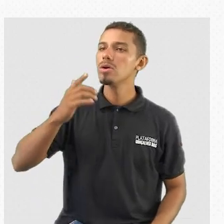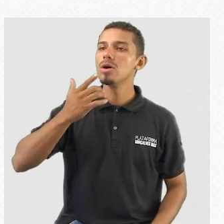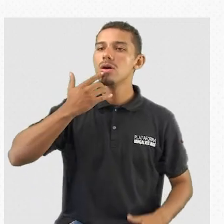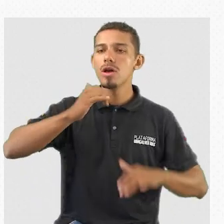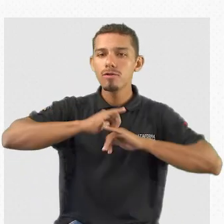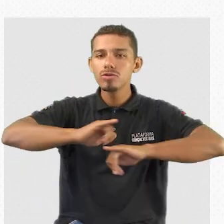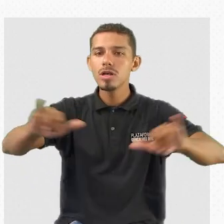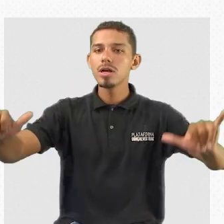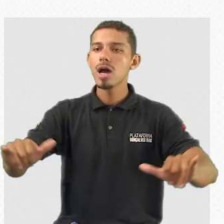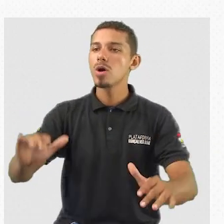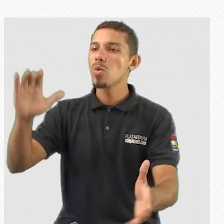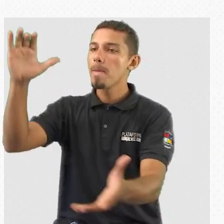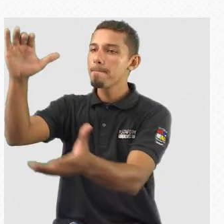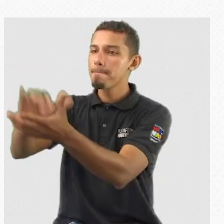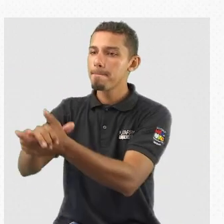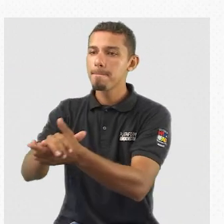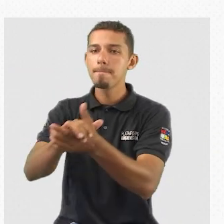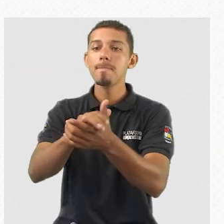mulher.